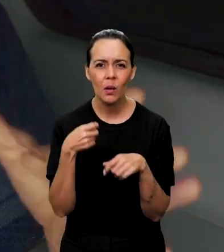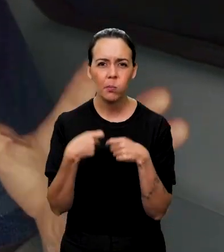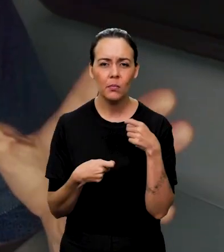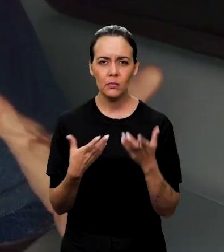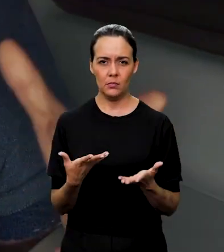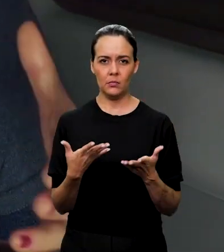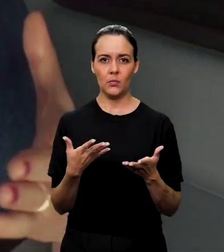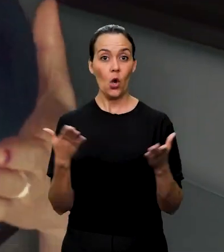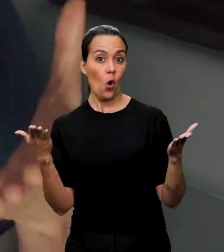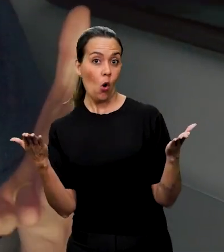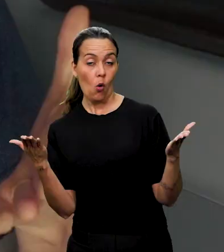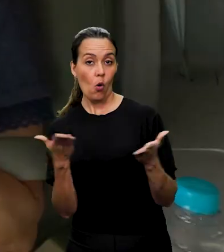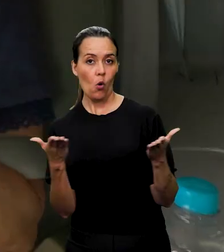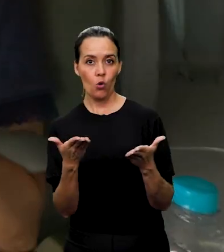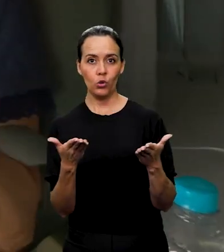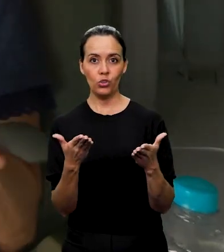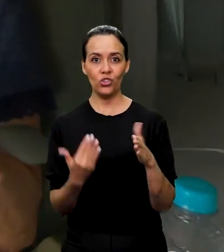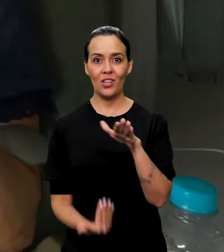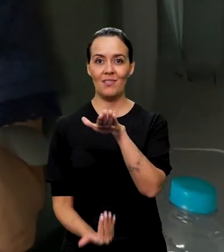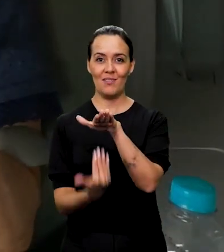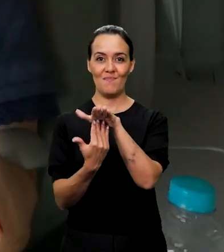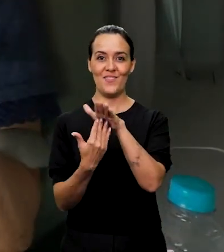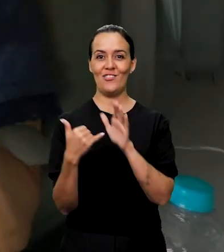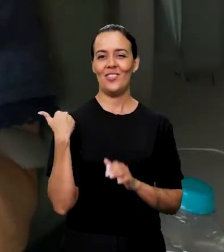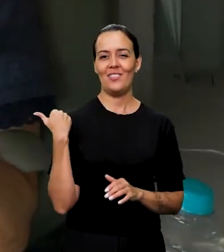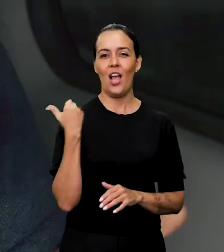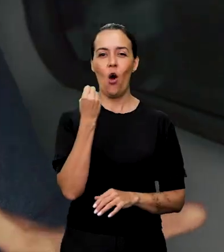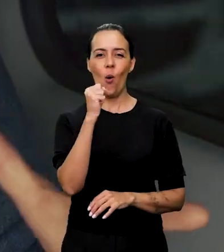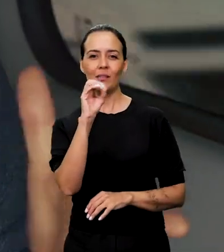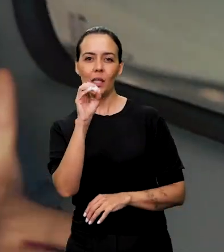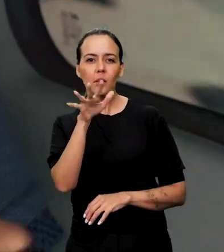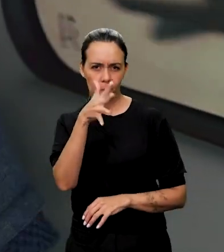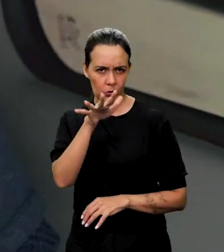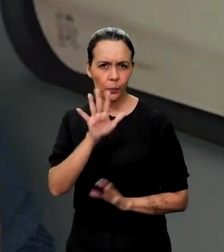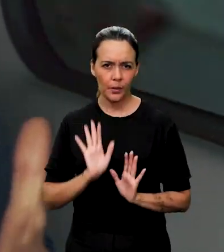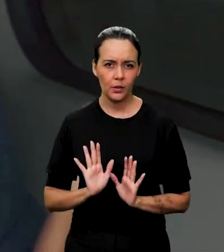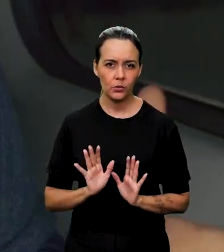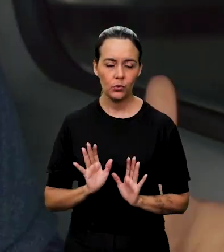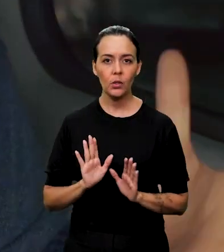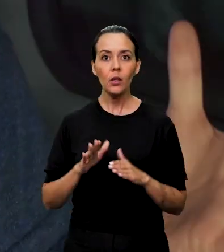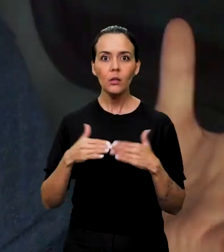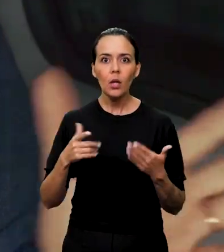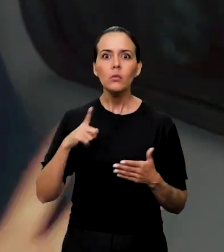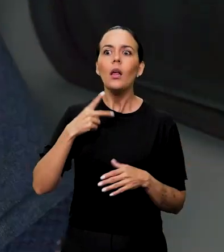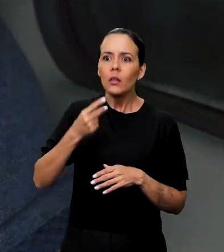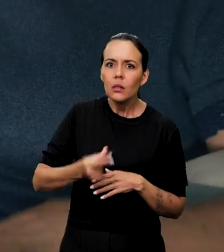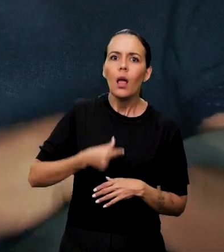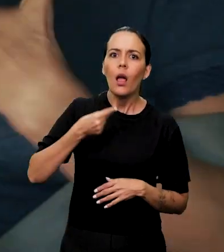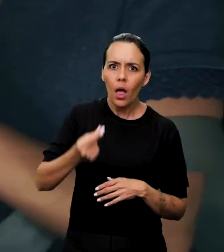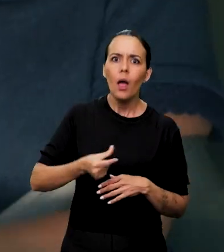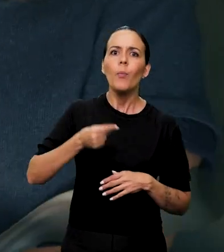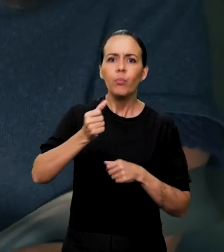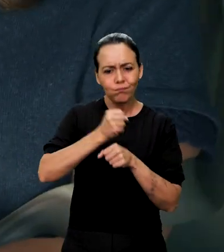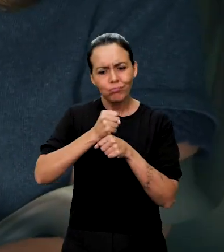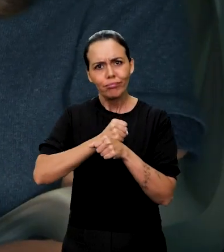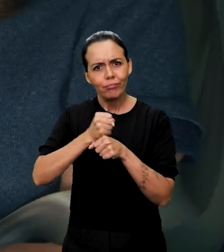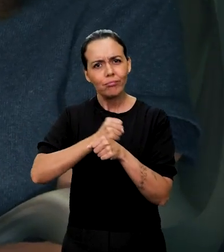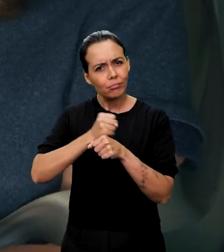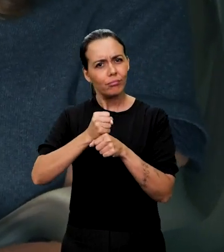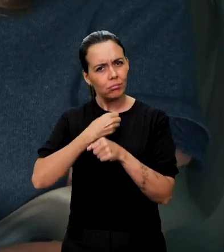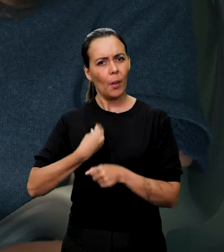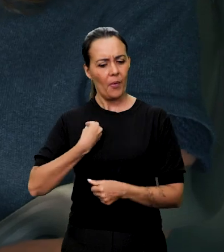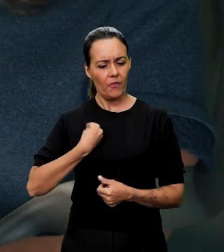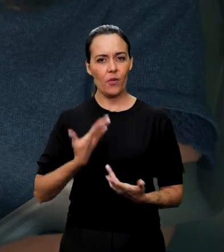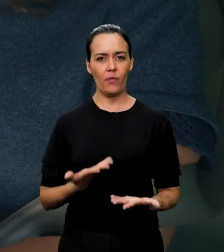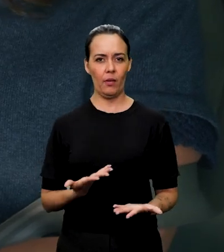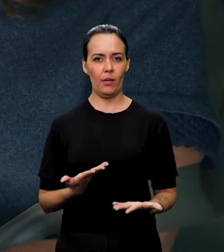expectativa de vida, se não me engano, é tipo 80 anos. Você entra na menopausa com 51, então é mais um monte de vida, né? Exato, é quase 1/3, ou